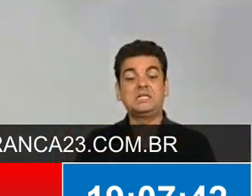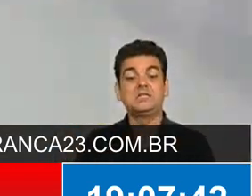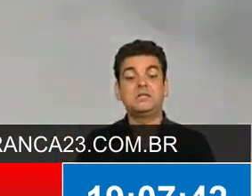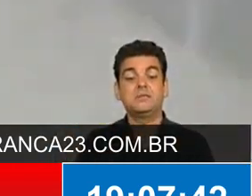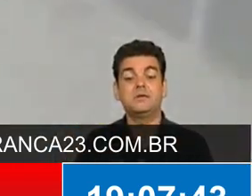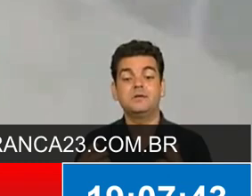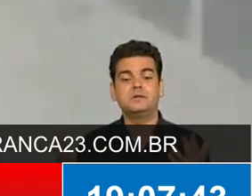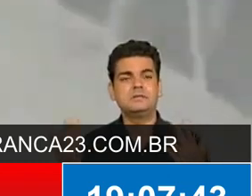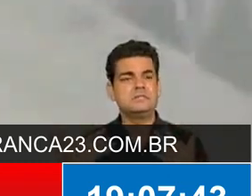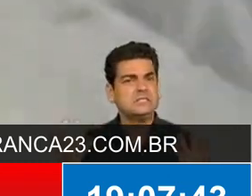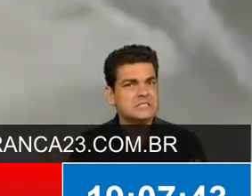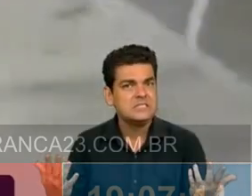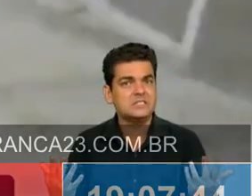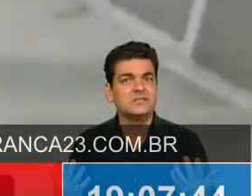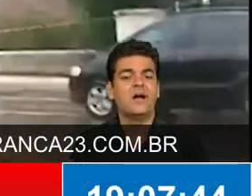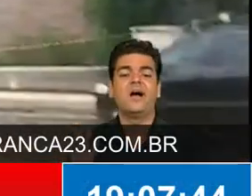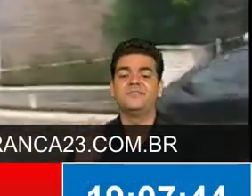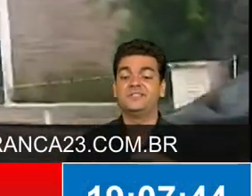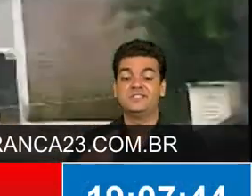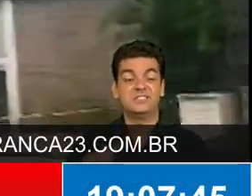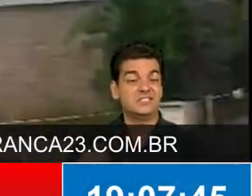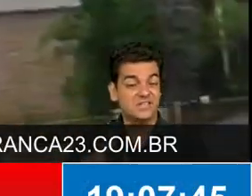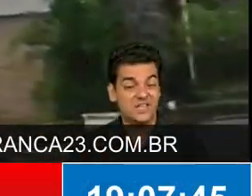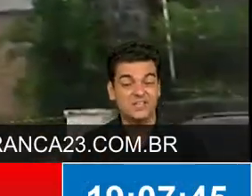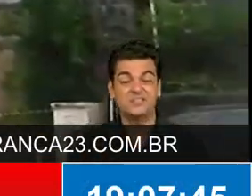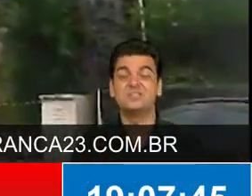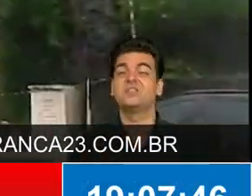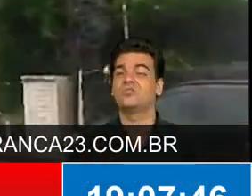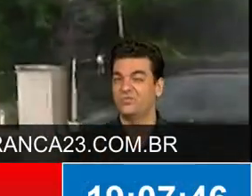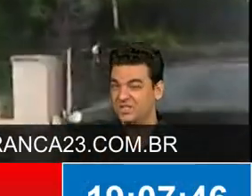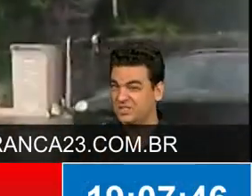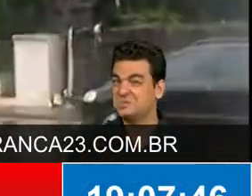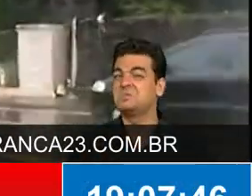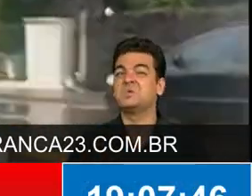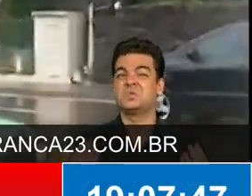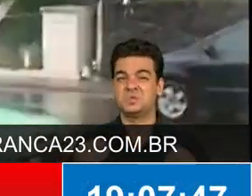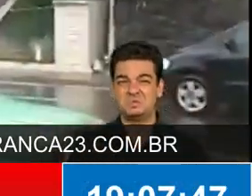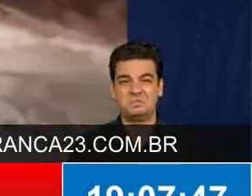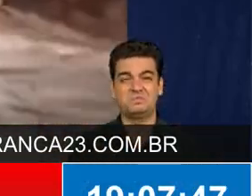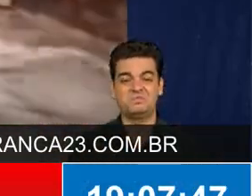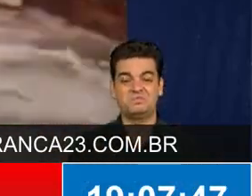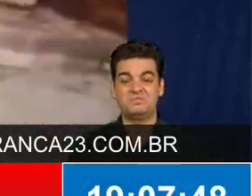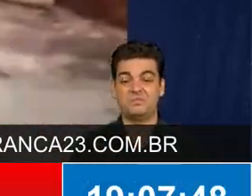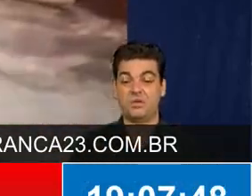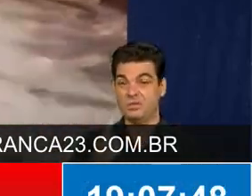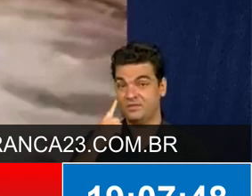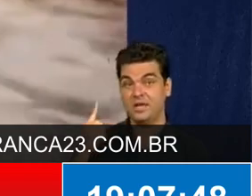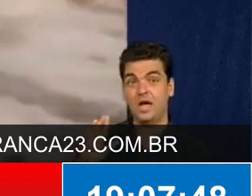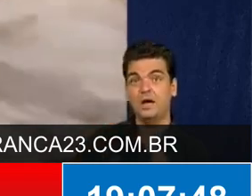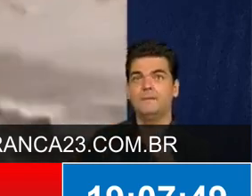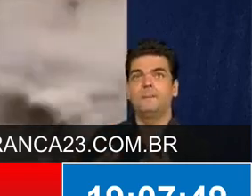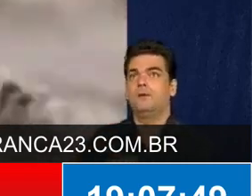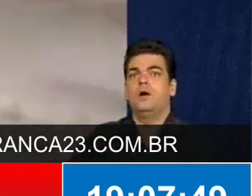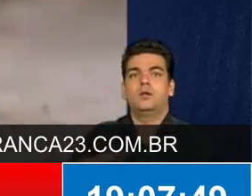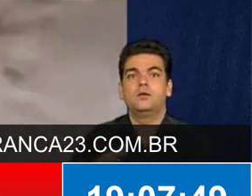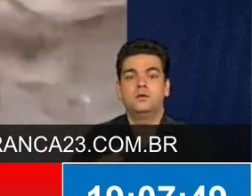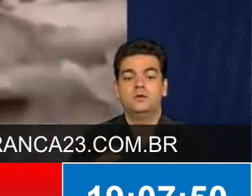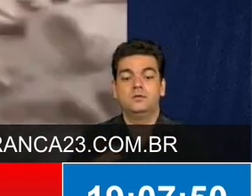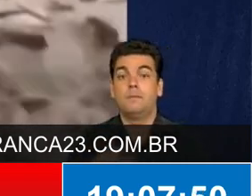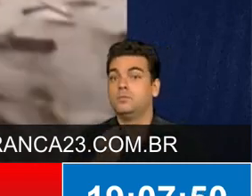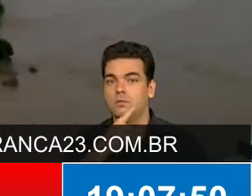El Niño têm levado as grandes cidades a viverem situações extremas. Enquanto algumas regiões